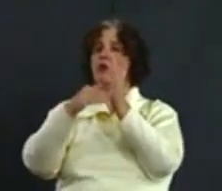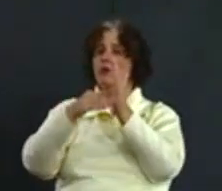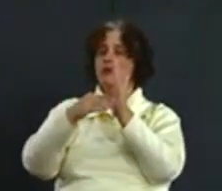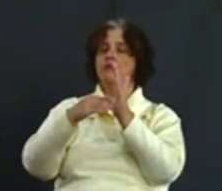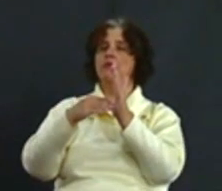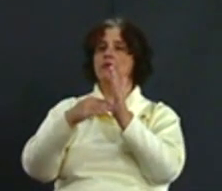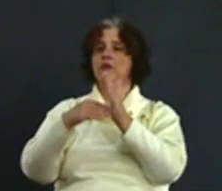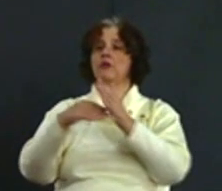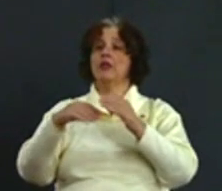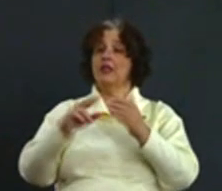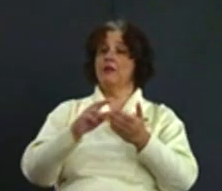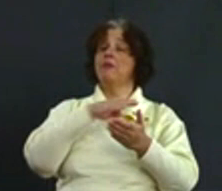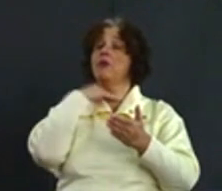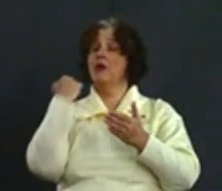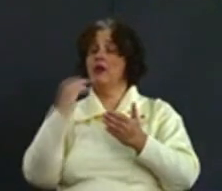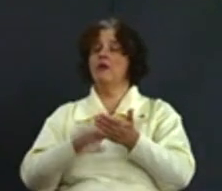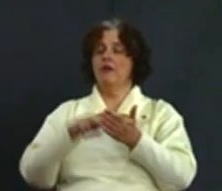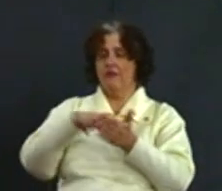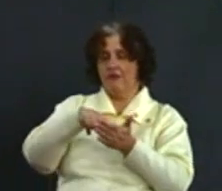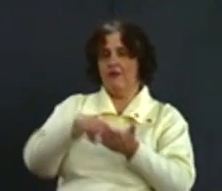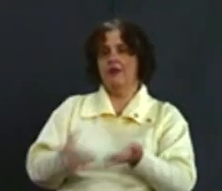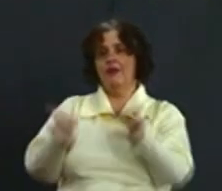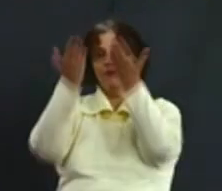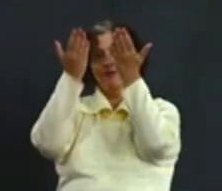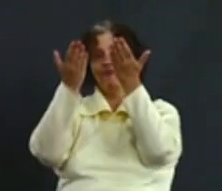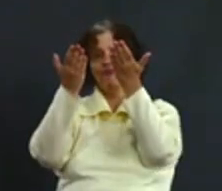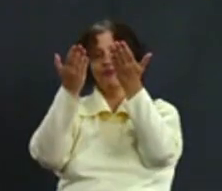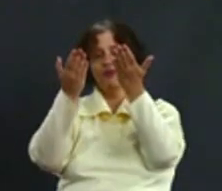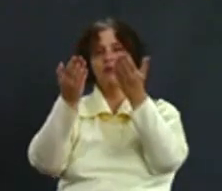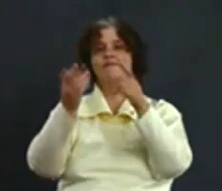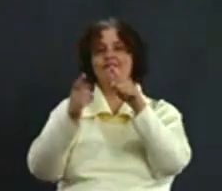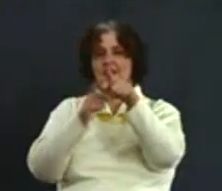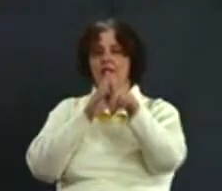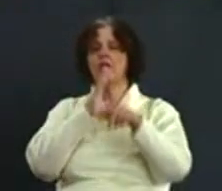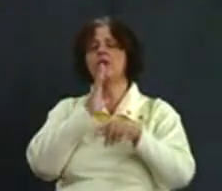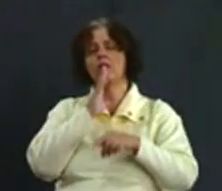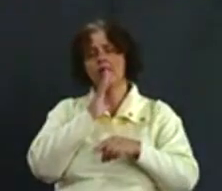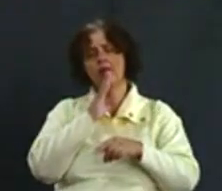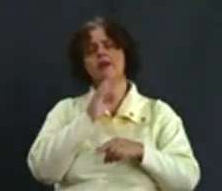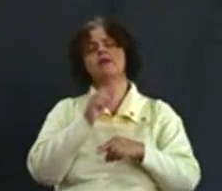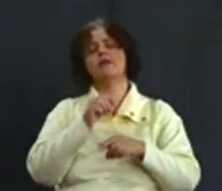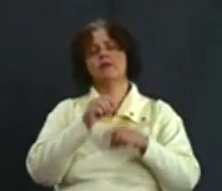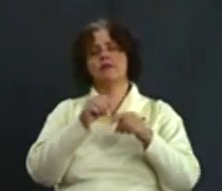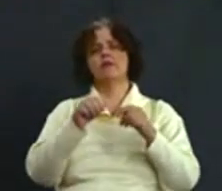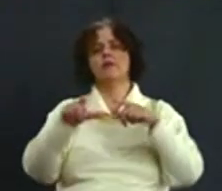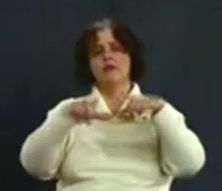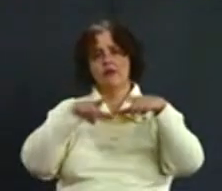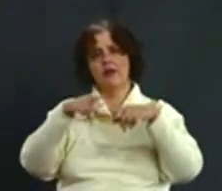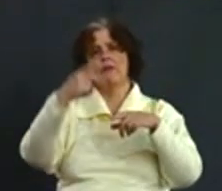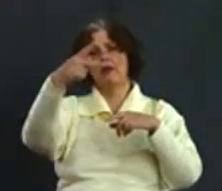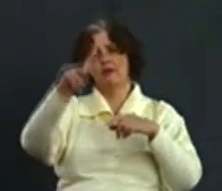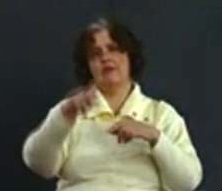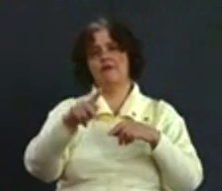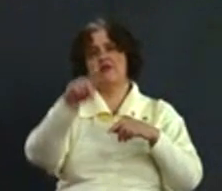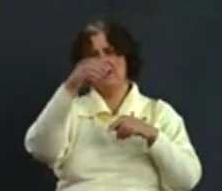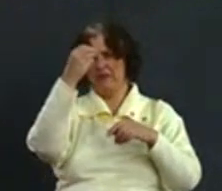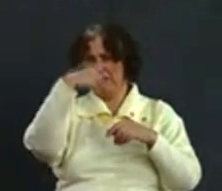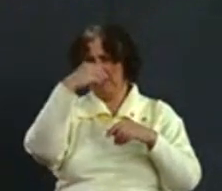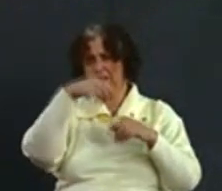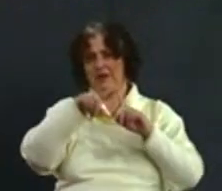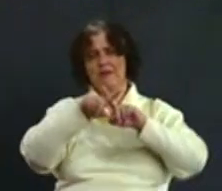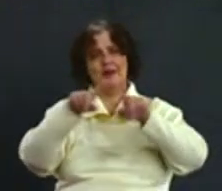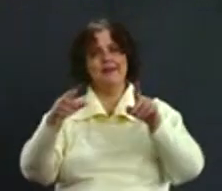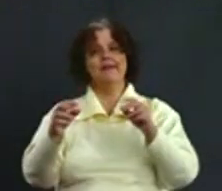viver. Conheço a tua tribulação, a tua pobreza, mas tu és rico, e